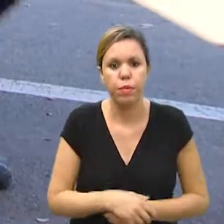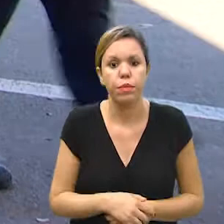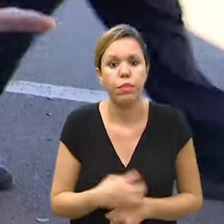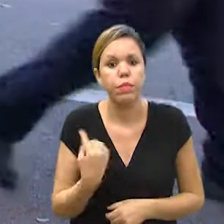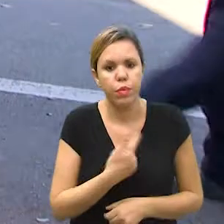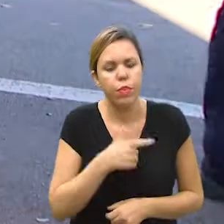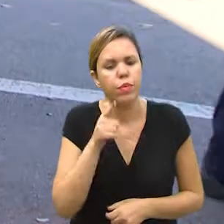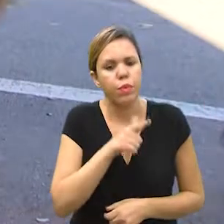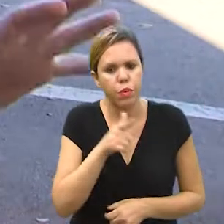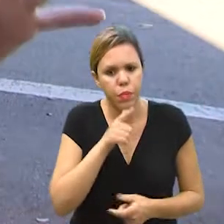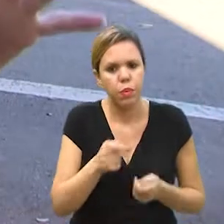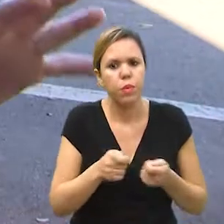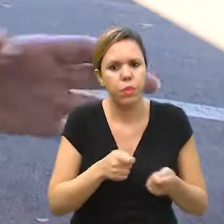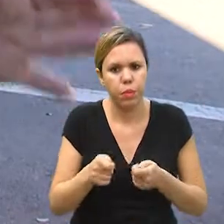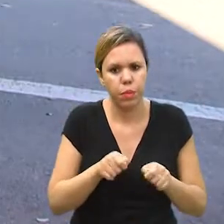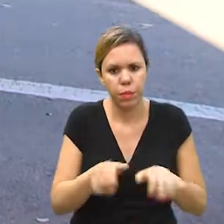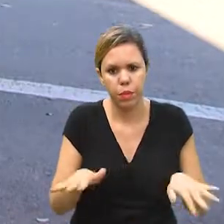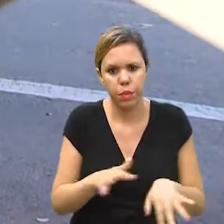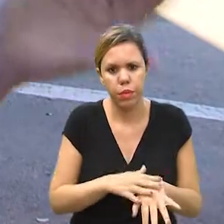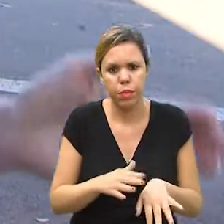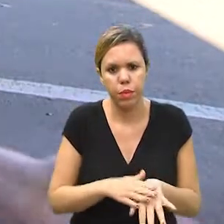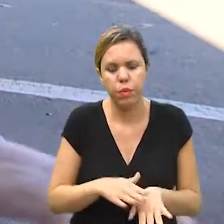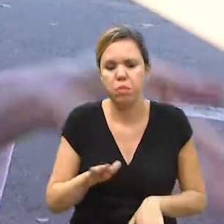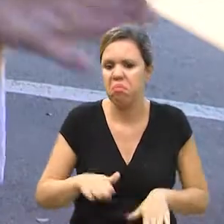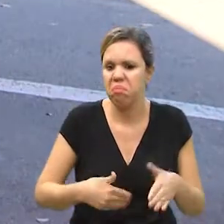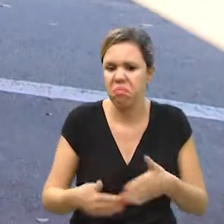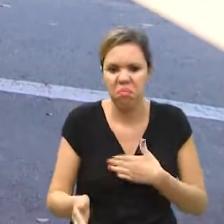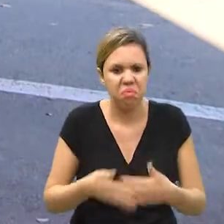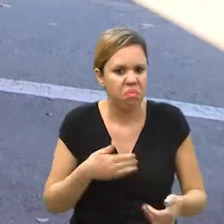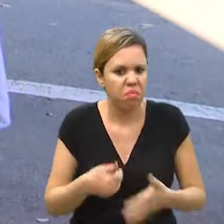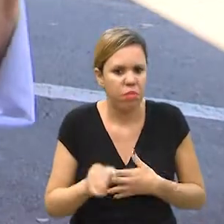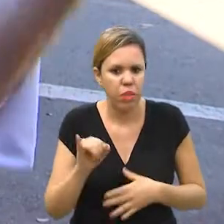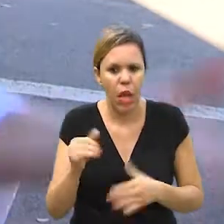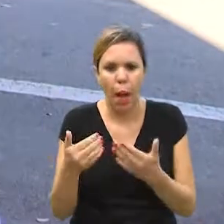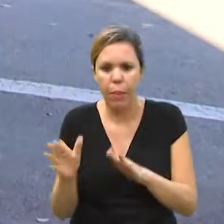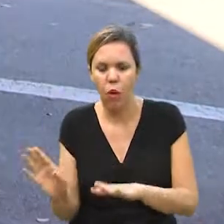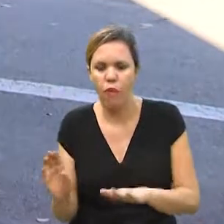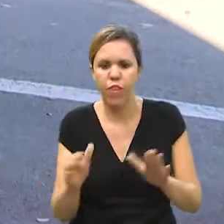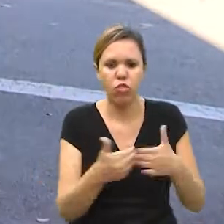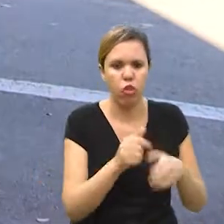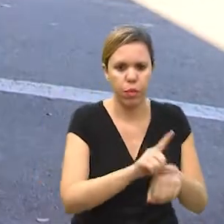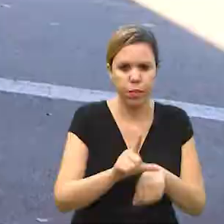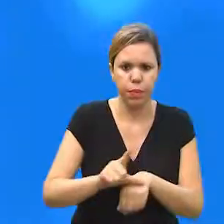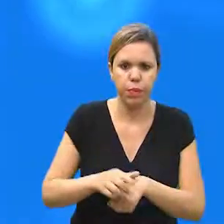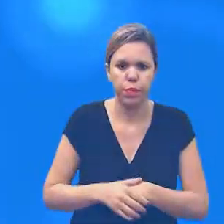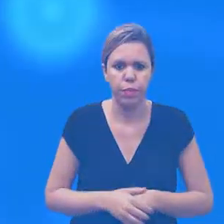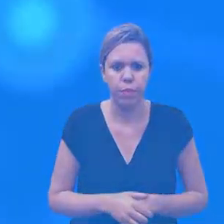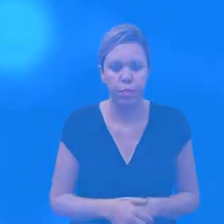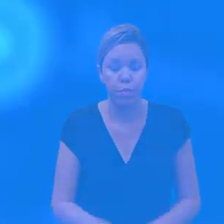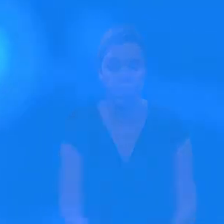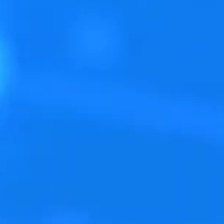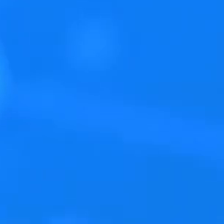nós conseguimos controlar a pandemia, independente se abriu ou se fechou o comércio.